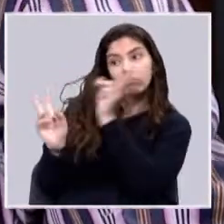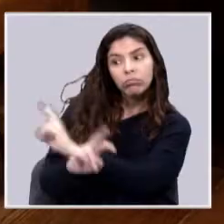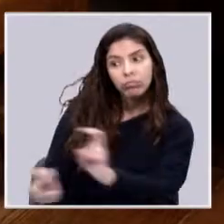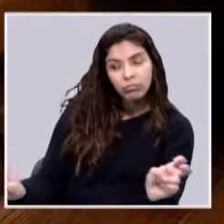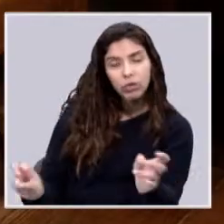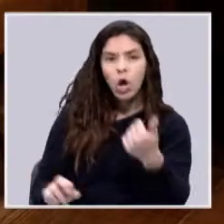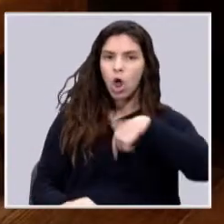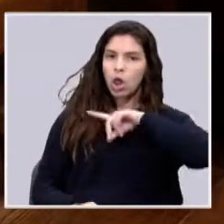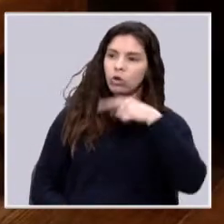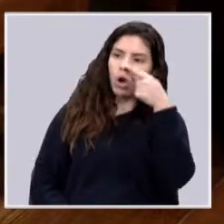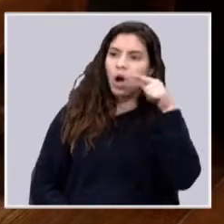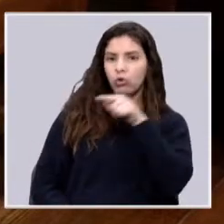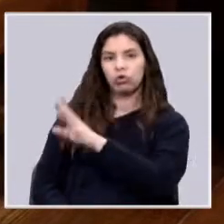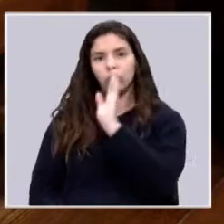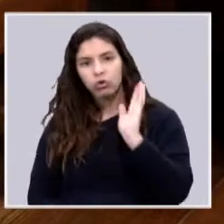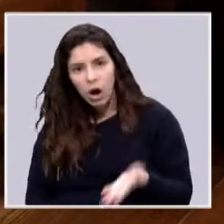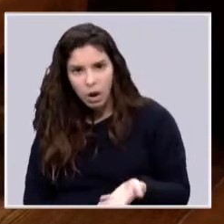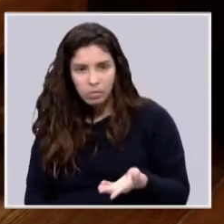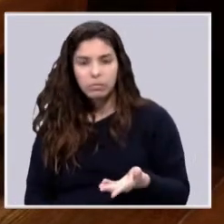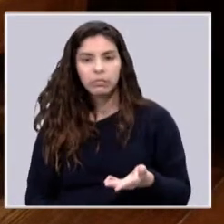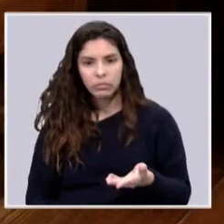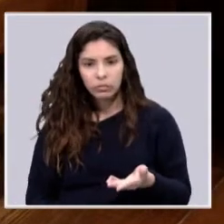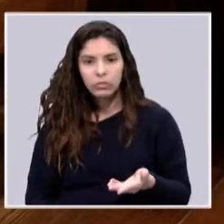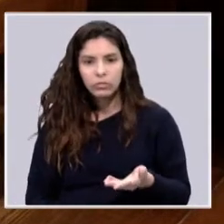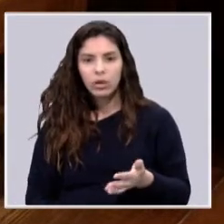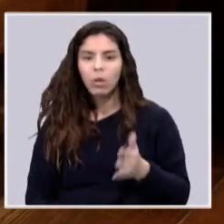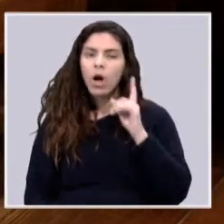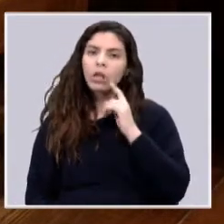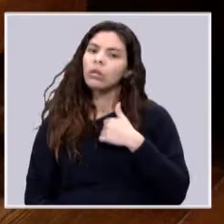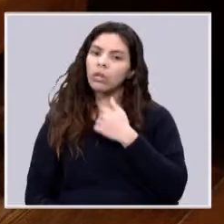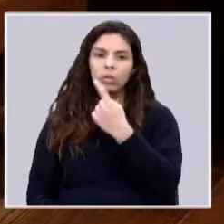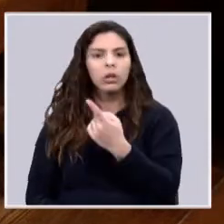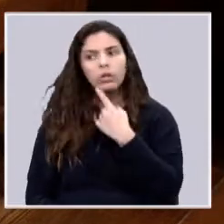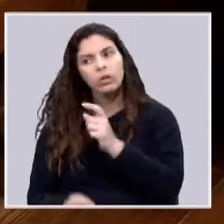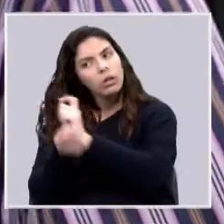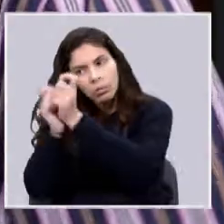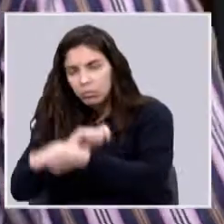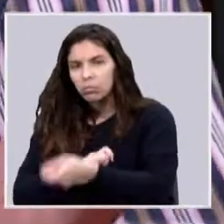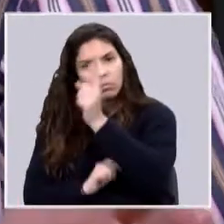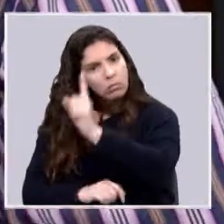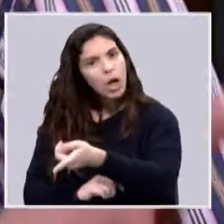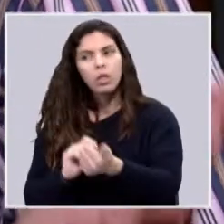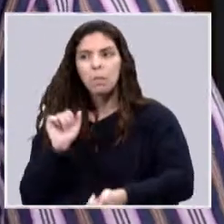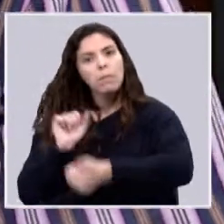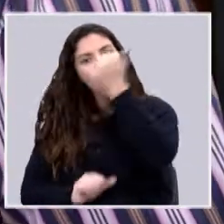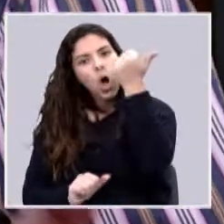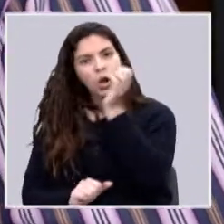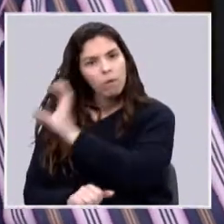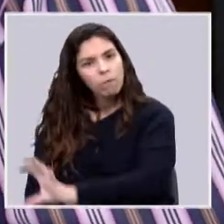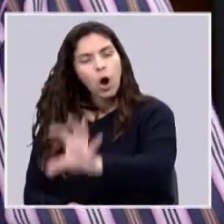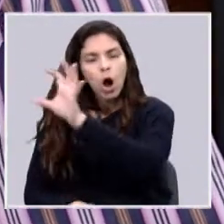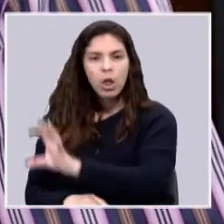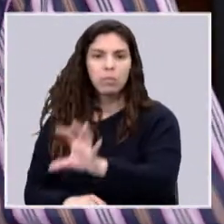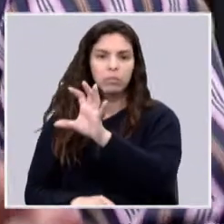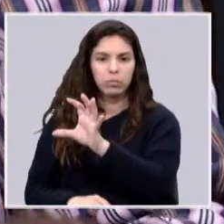apanhamos. E já nós começámos ali o processo de lobbying interno a dizer, malucos, vocês têm que melhorar aqui a